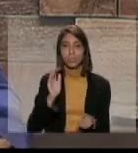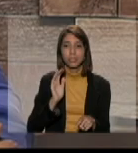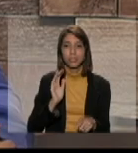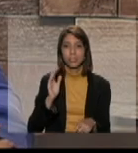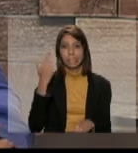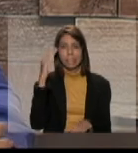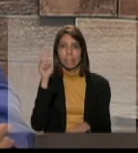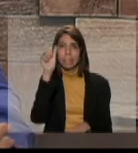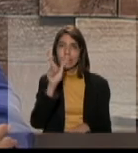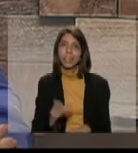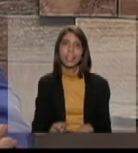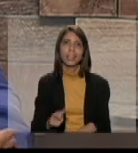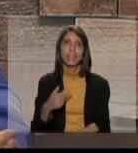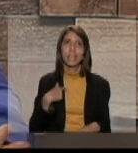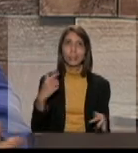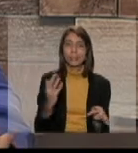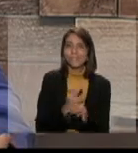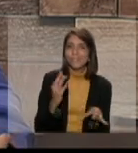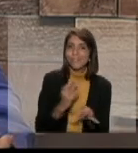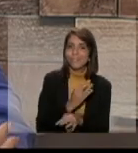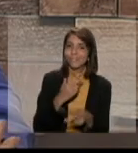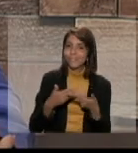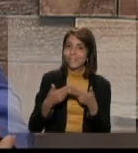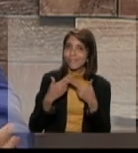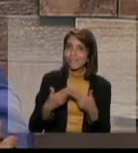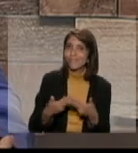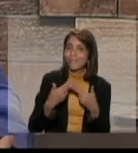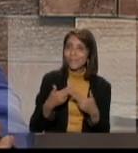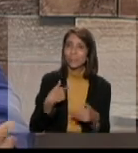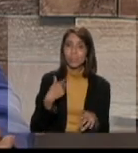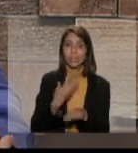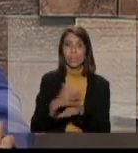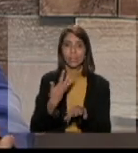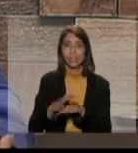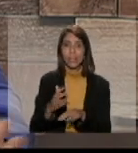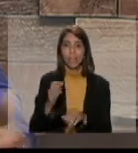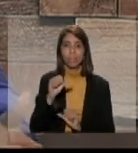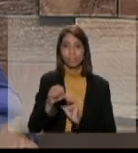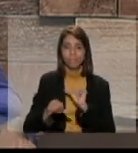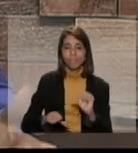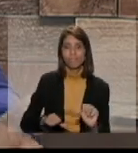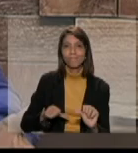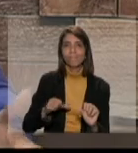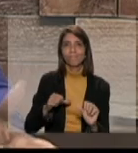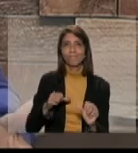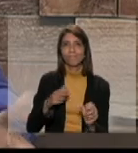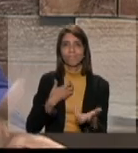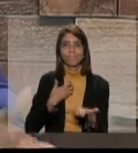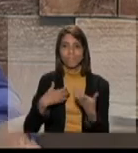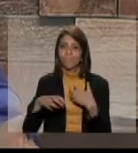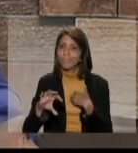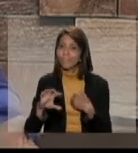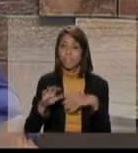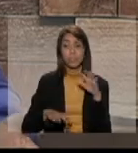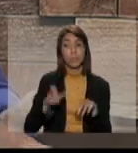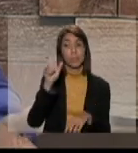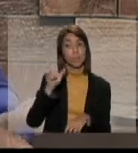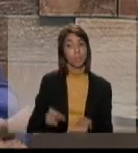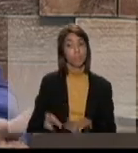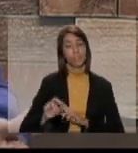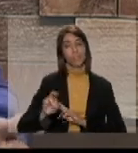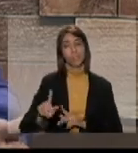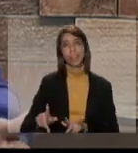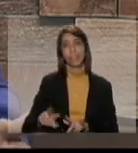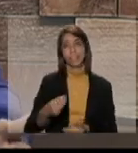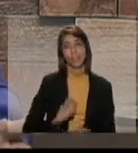como atriz talvez isso me torne mais tolerante o exercício de se colocar no lugar do outro de fazer